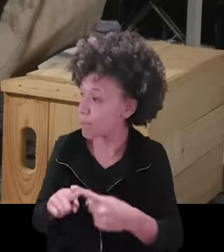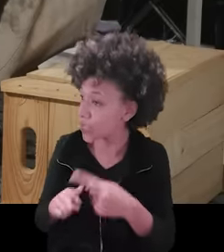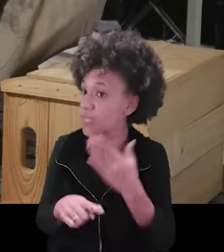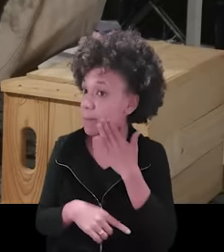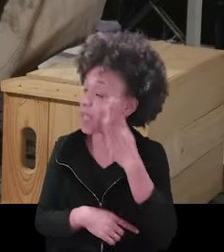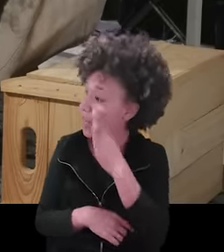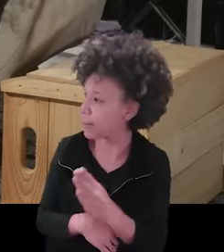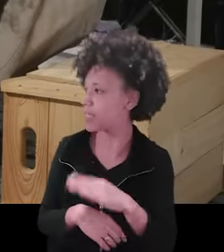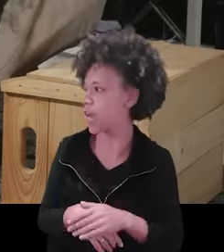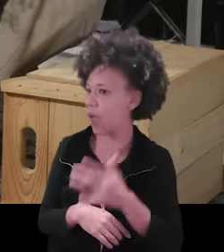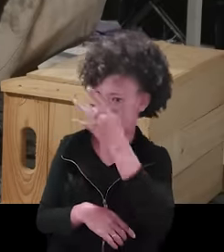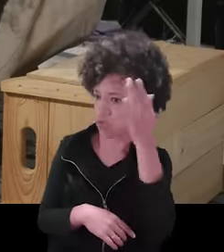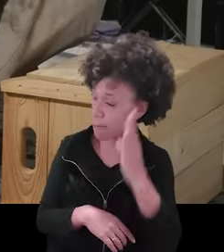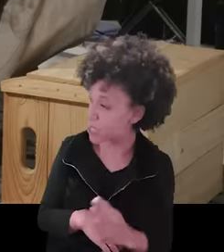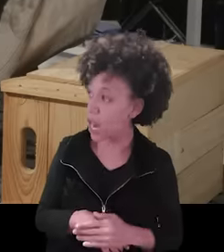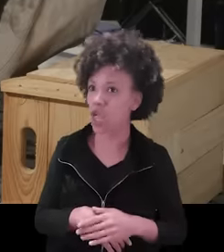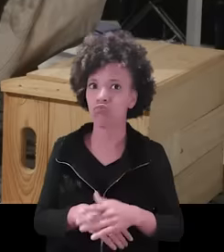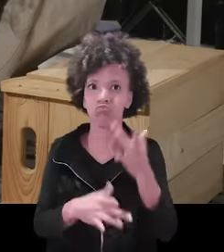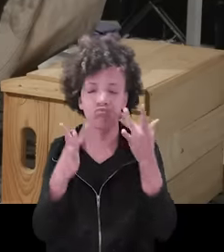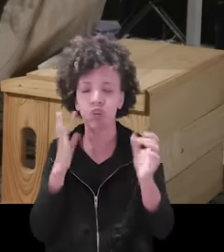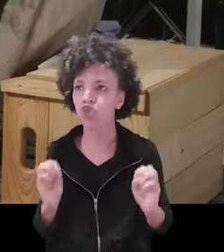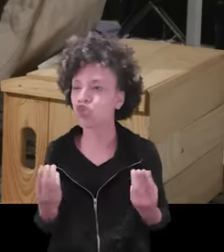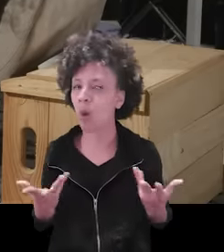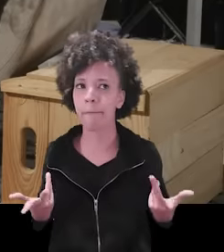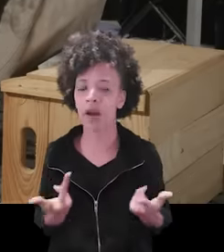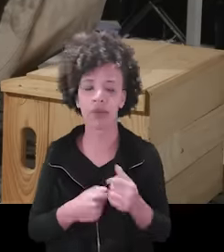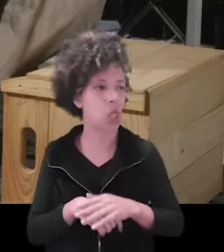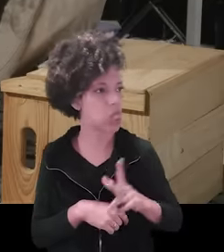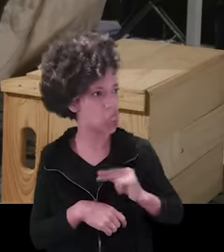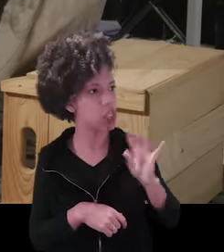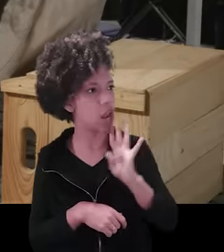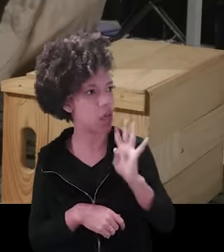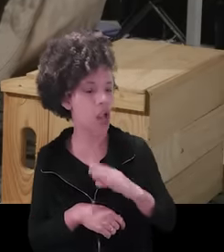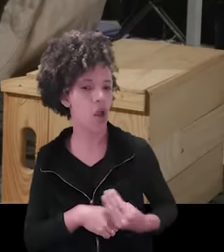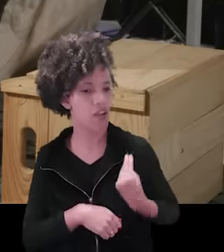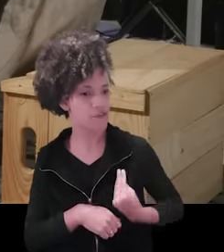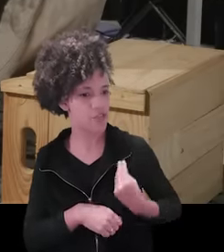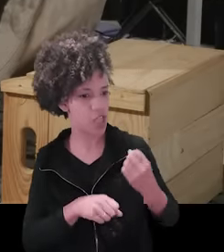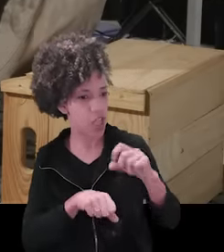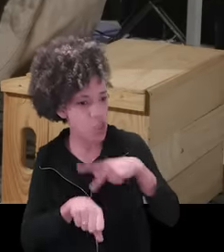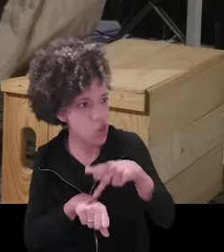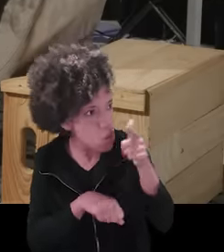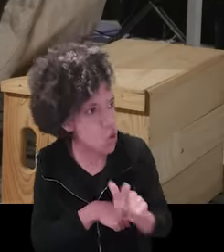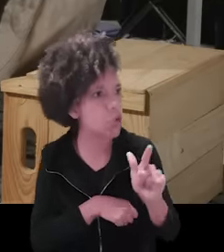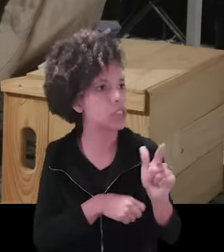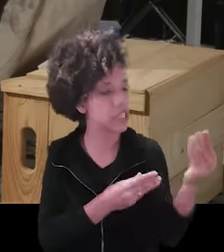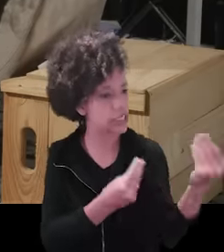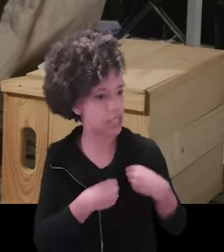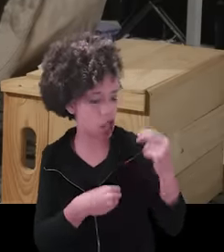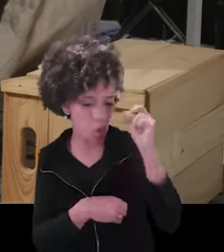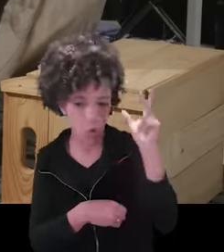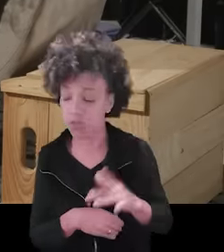o brasileiro fator Brasil ele foi um show de né de absorção por você é muito legal tumor há muito tempo fora e aí você receber